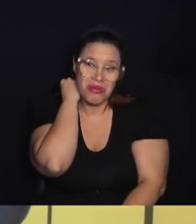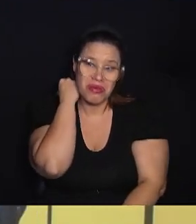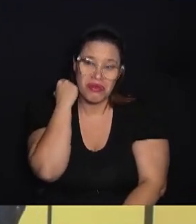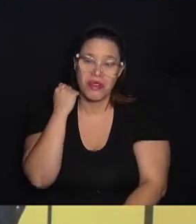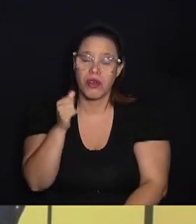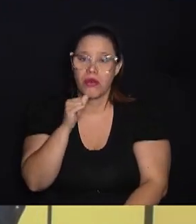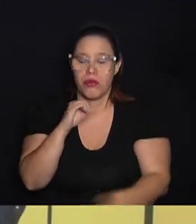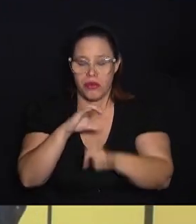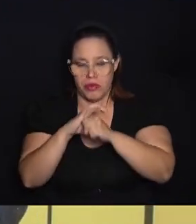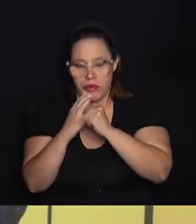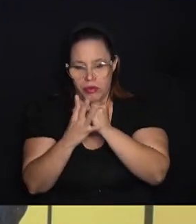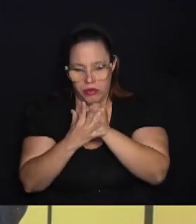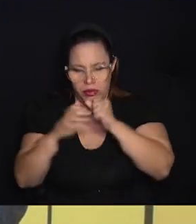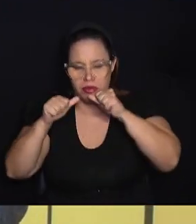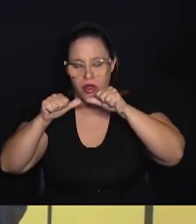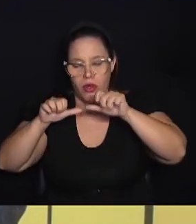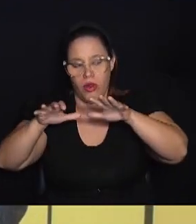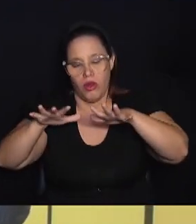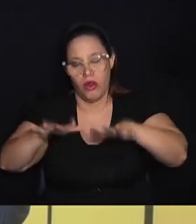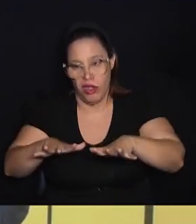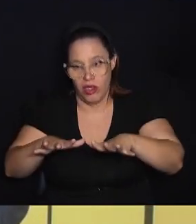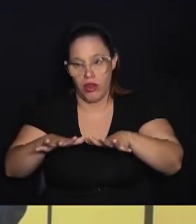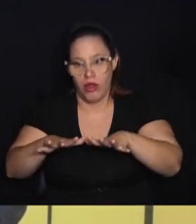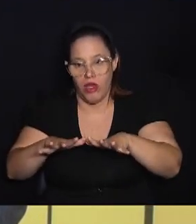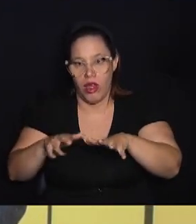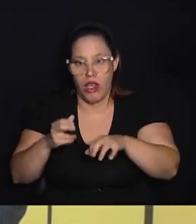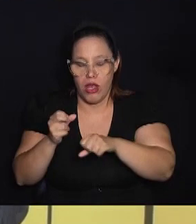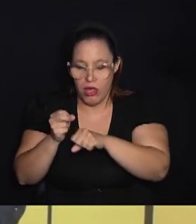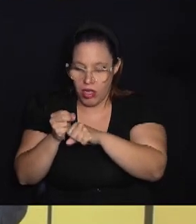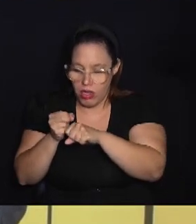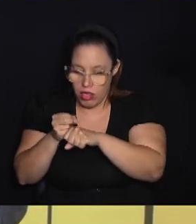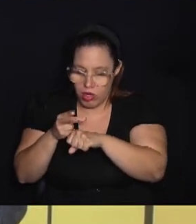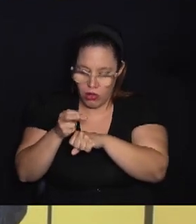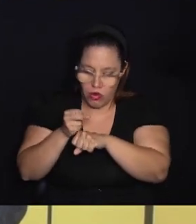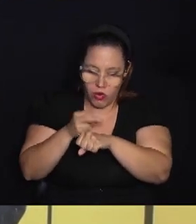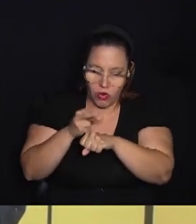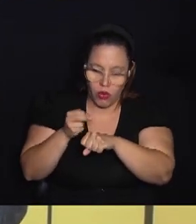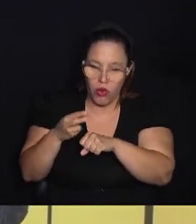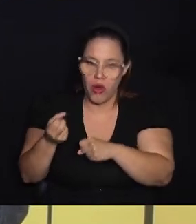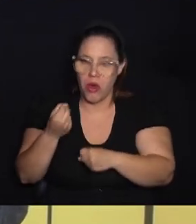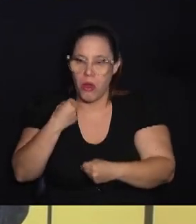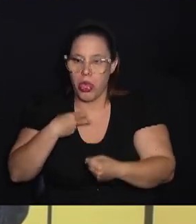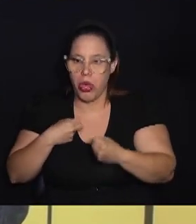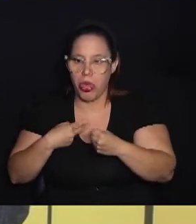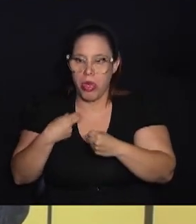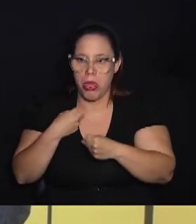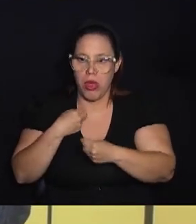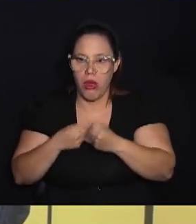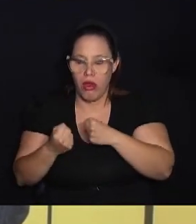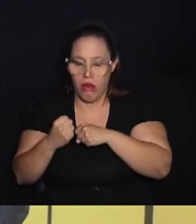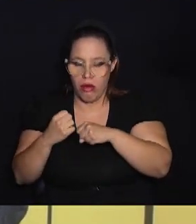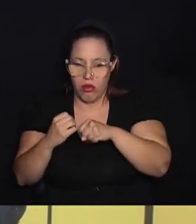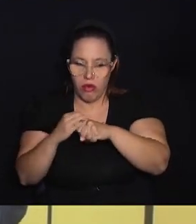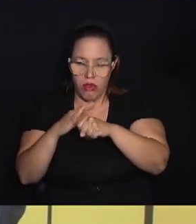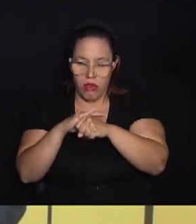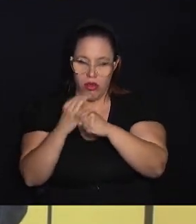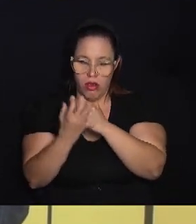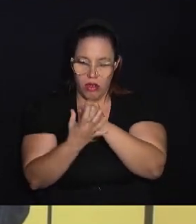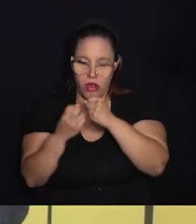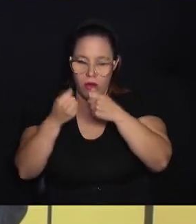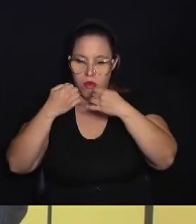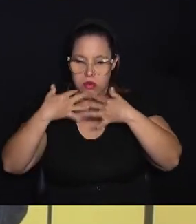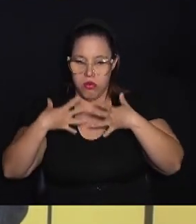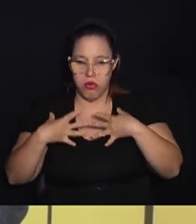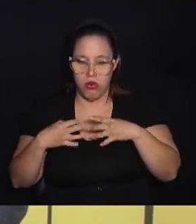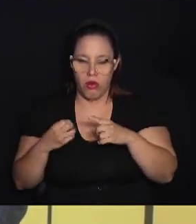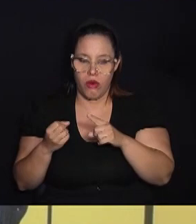covid tem um uma uma um vírus né que atacava o corpo e e trazia uma uma infecção uma